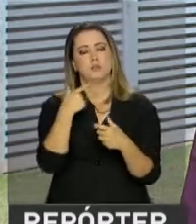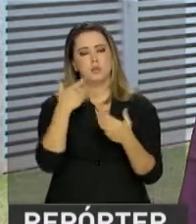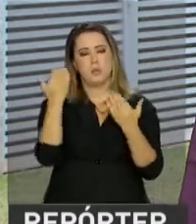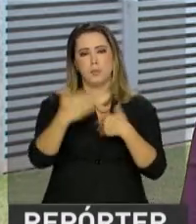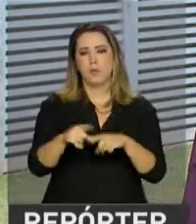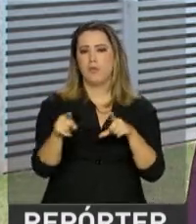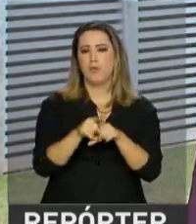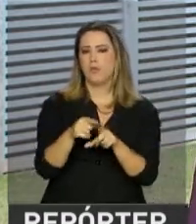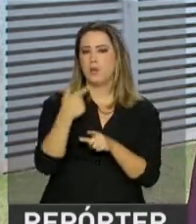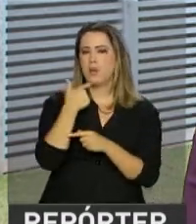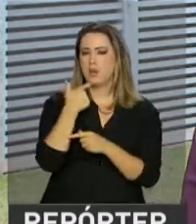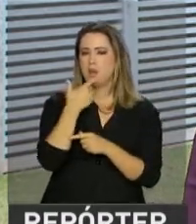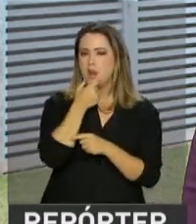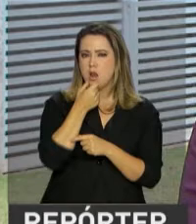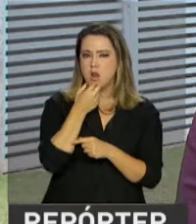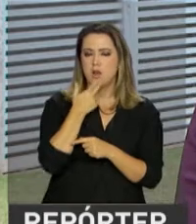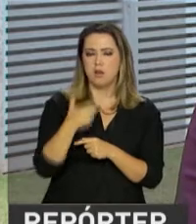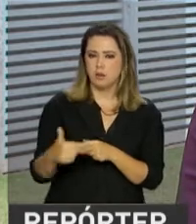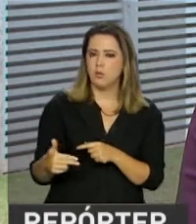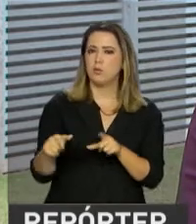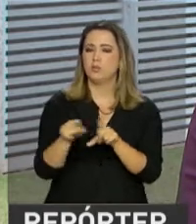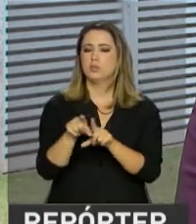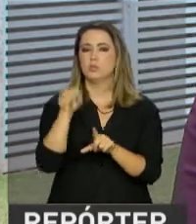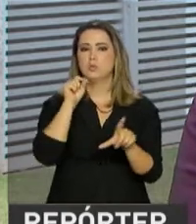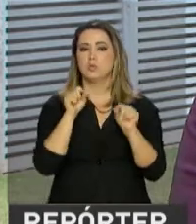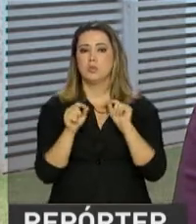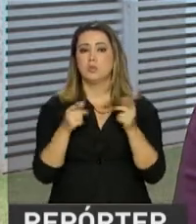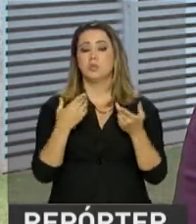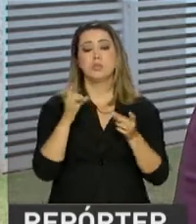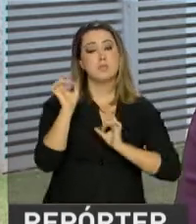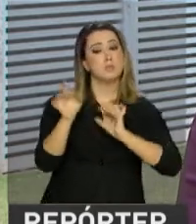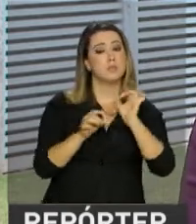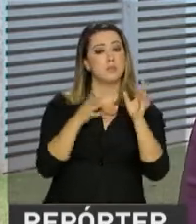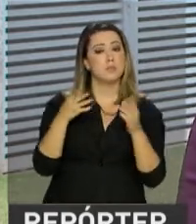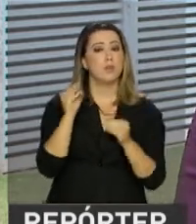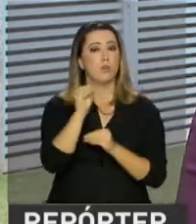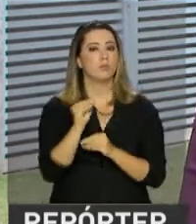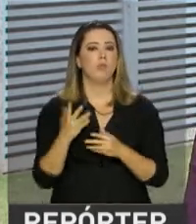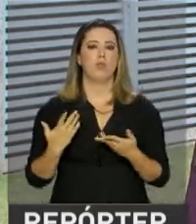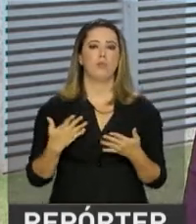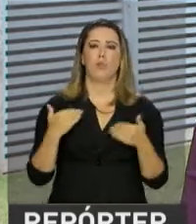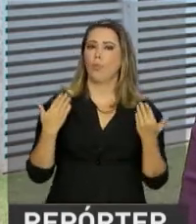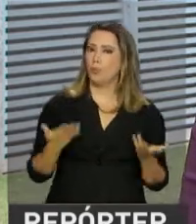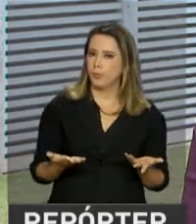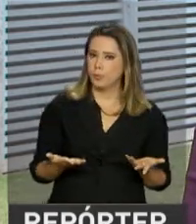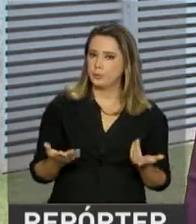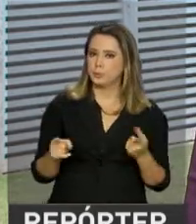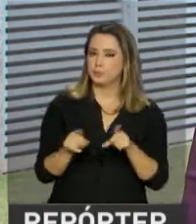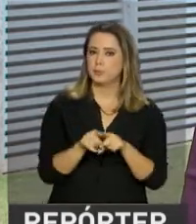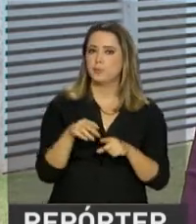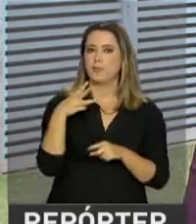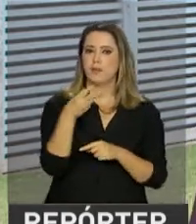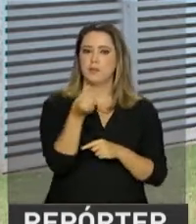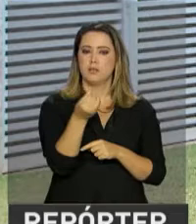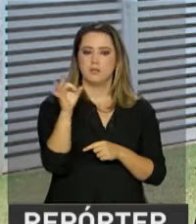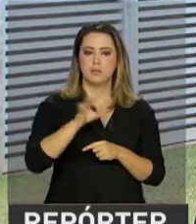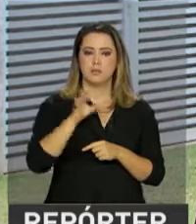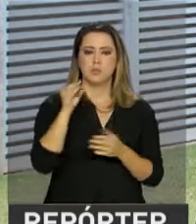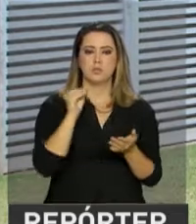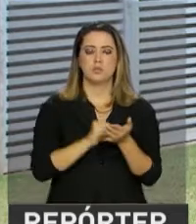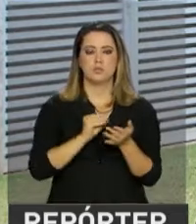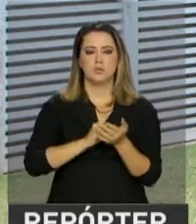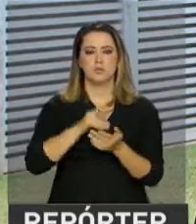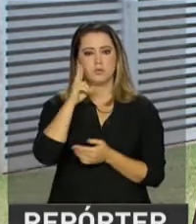e os atendimentos específicos solicitados de acordo com o inep 30% dos inscritos ainda não